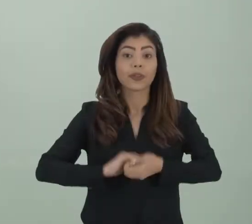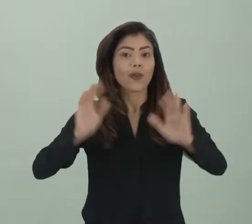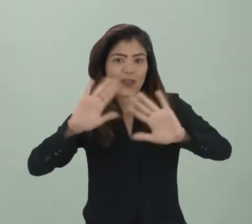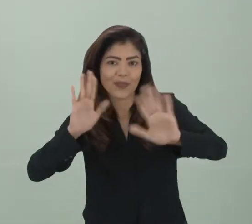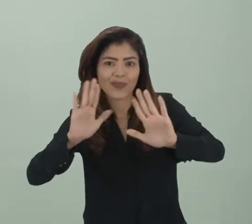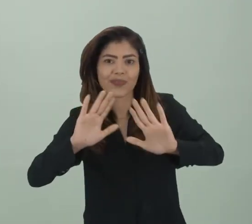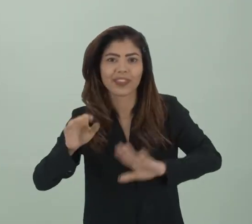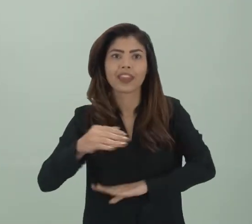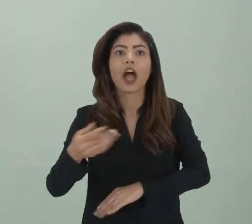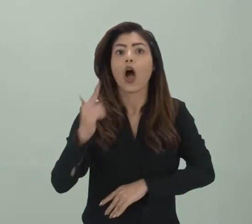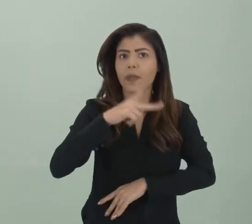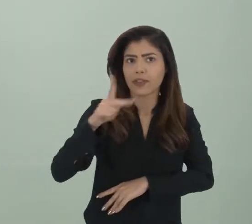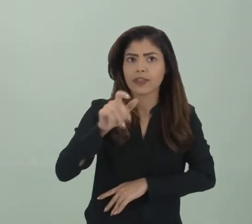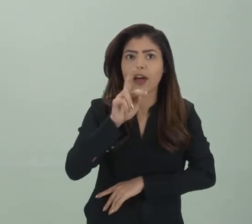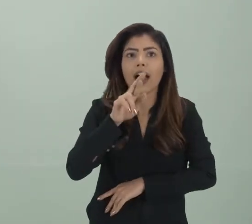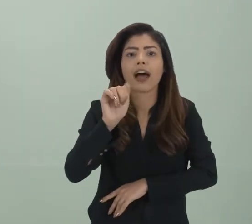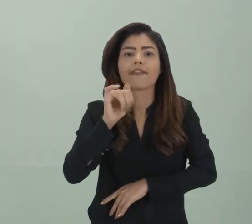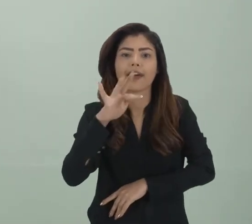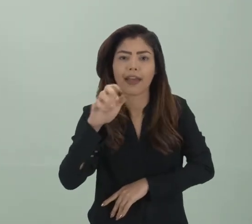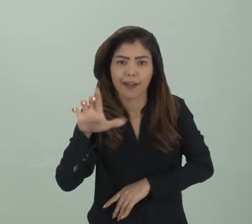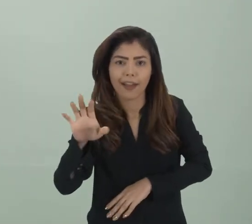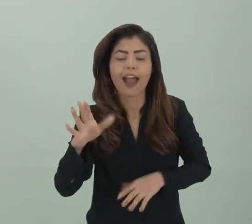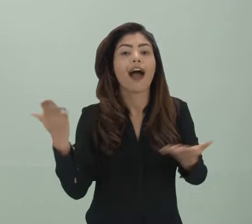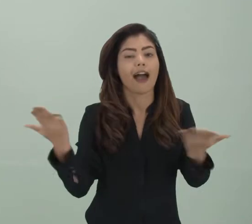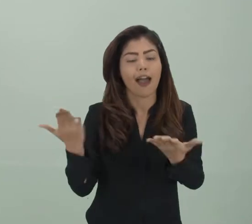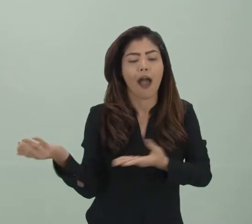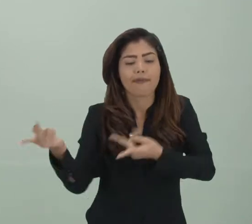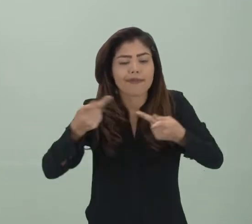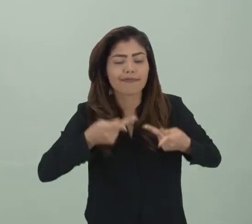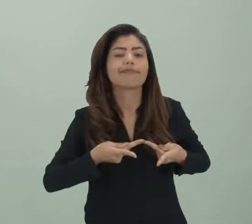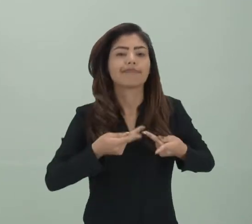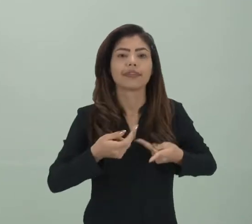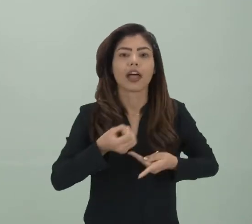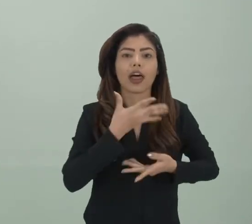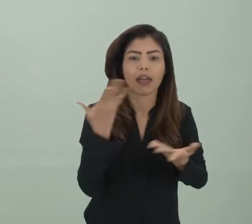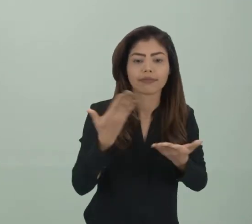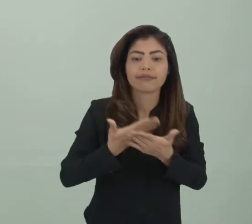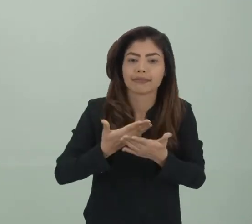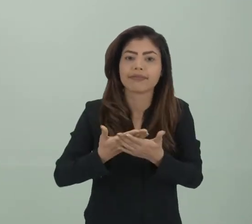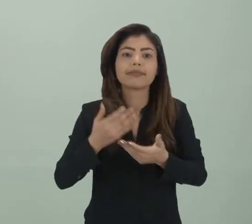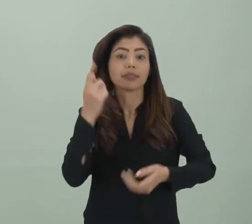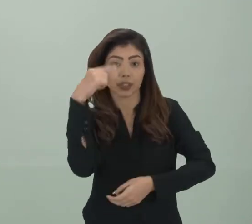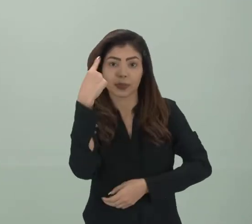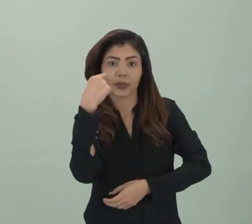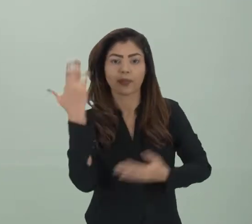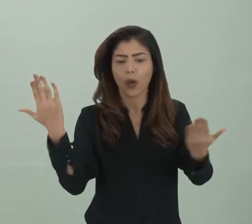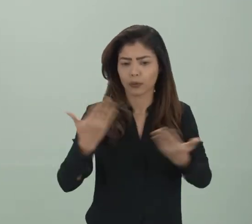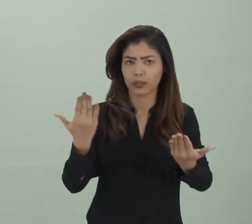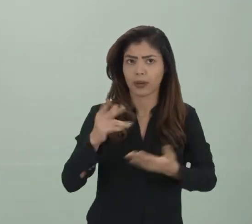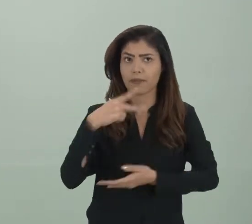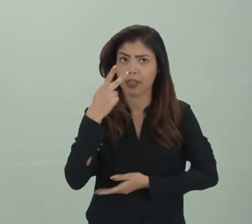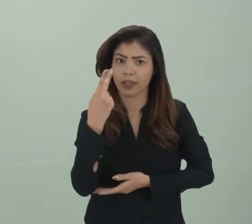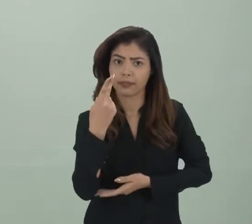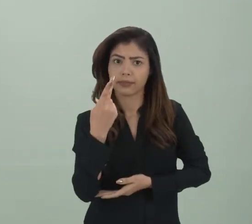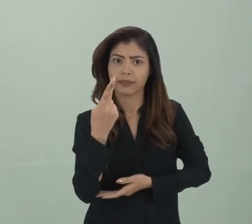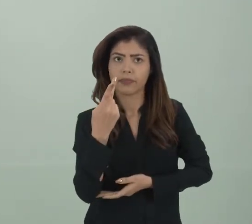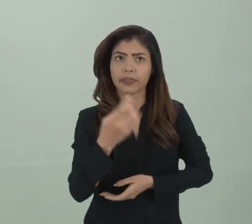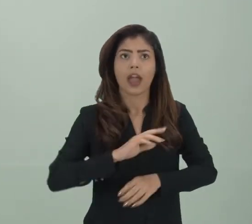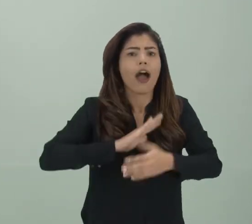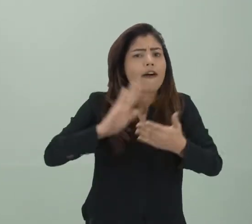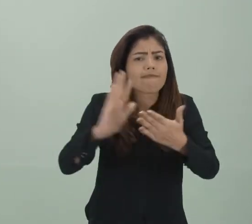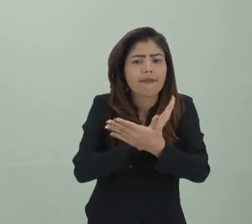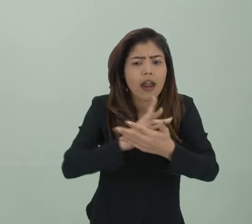Hola, yo soy el profesor Rafael y sean bienvenidos a nuestra clase de espanhol. Hoje nós vamos falar sobre